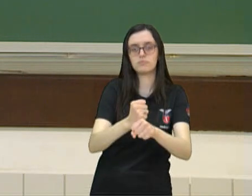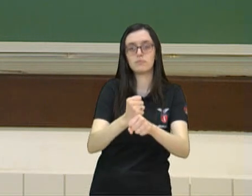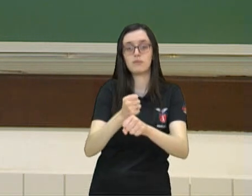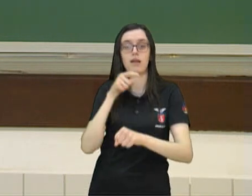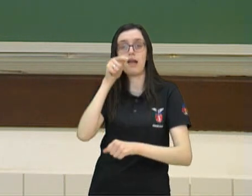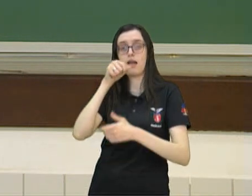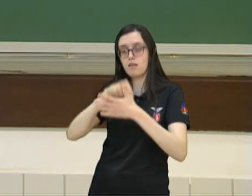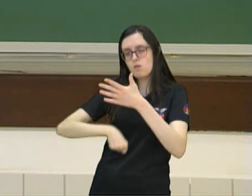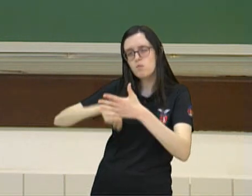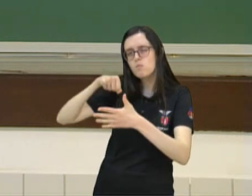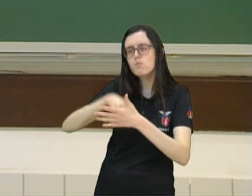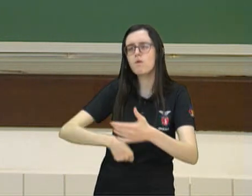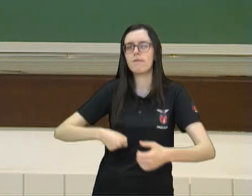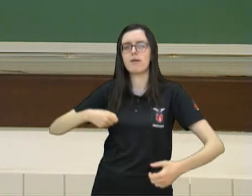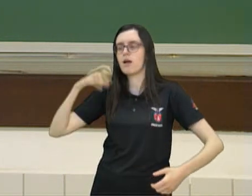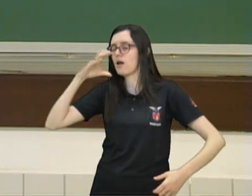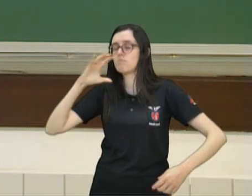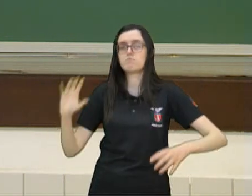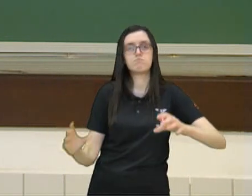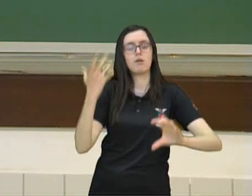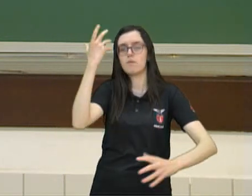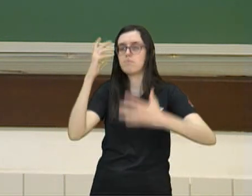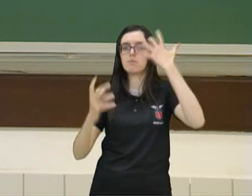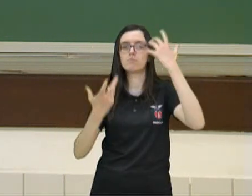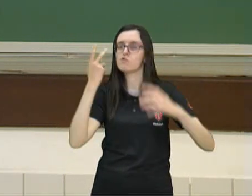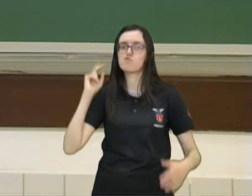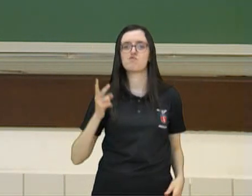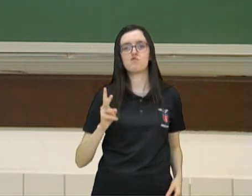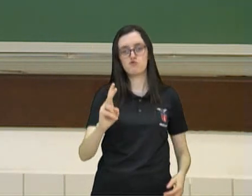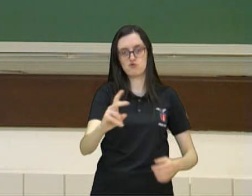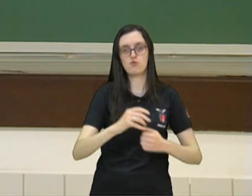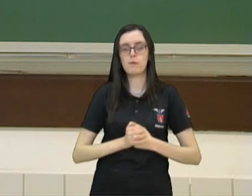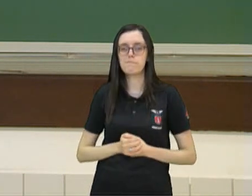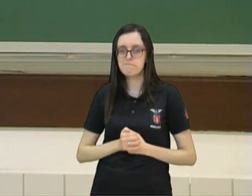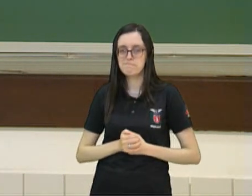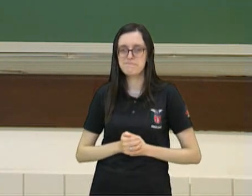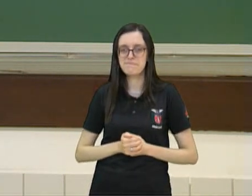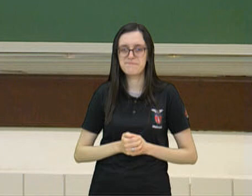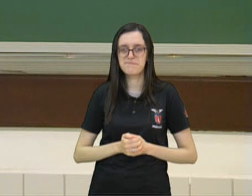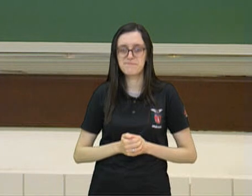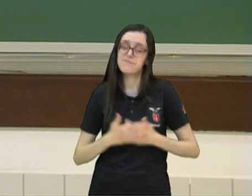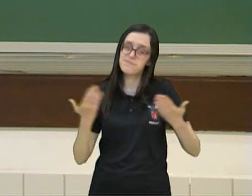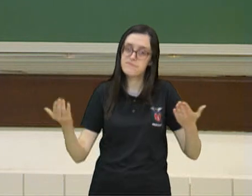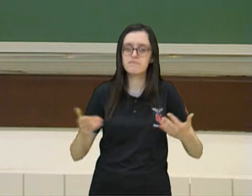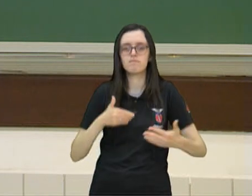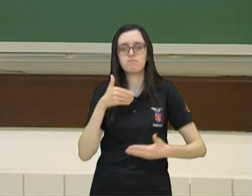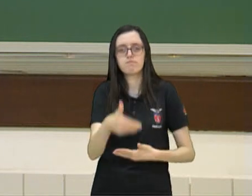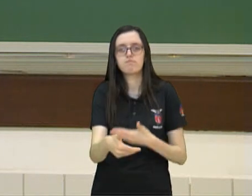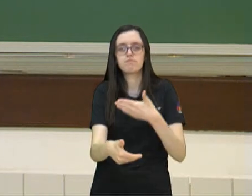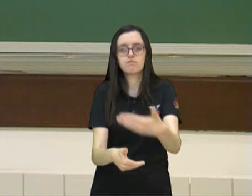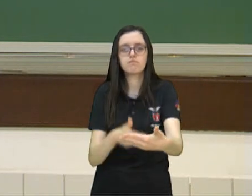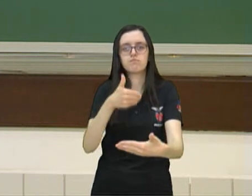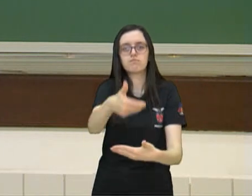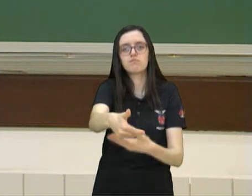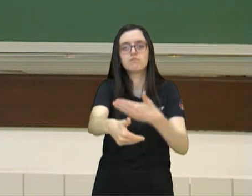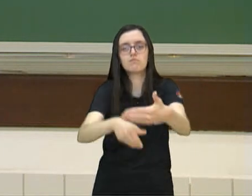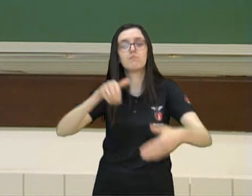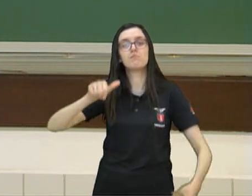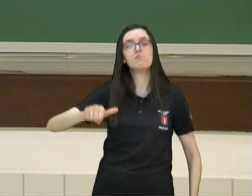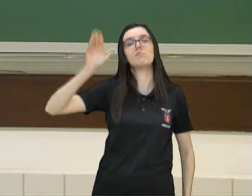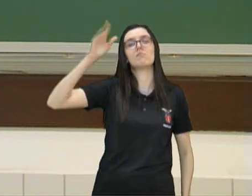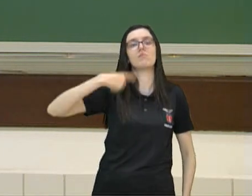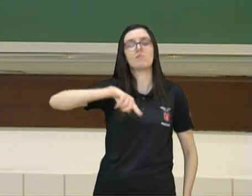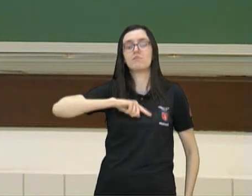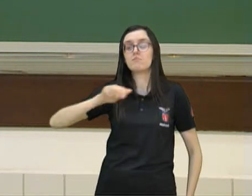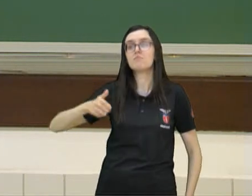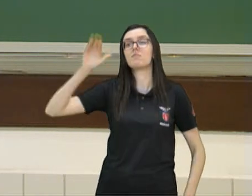luta, essa correria do dia a dia, ela continua, certo? E está se intensificando, porque a cada vez nós temos